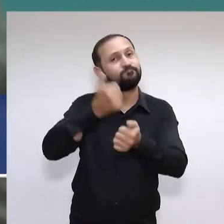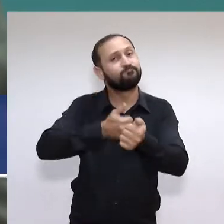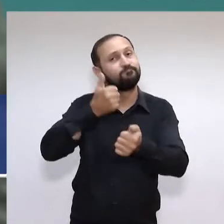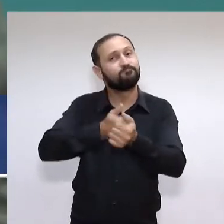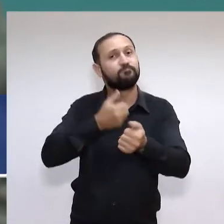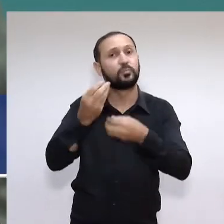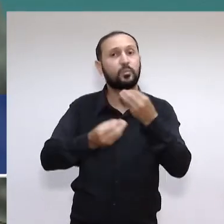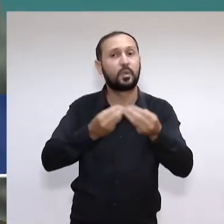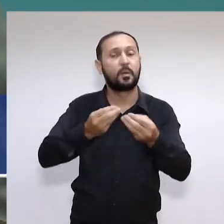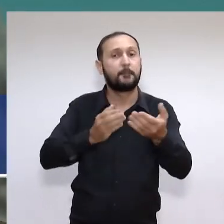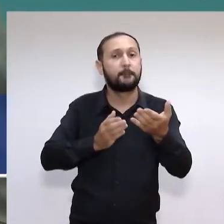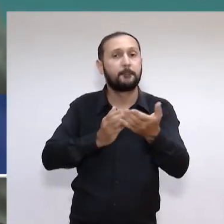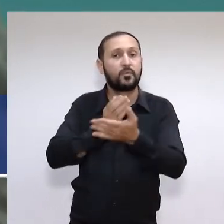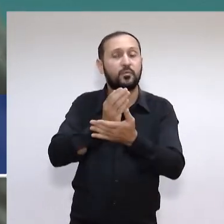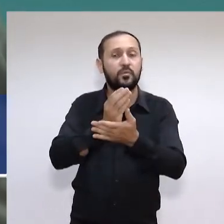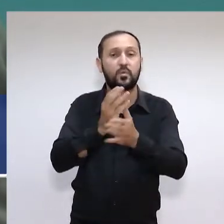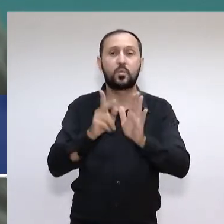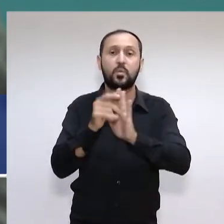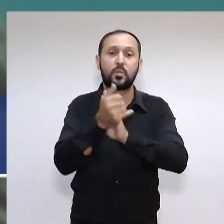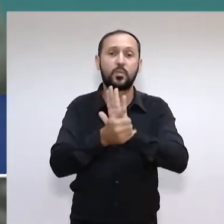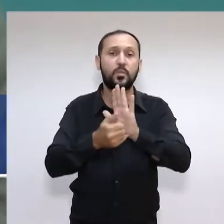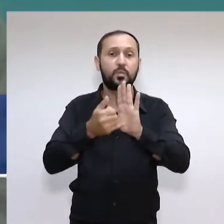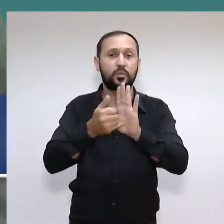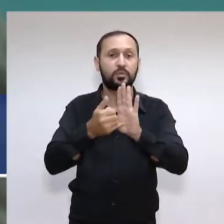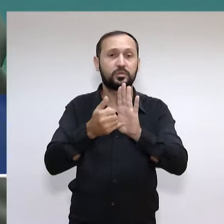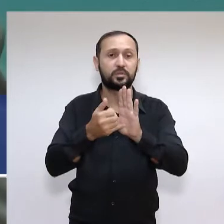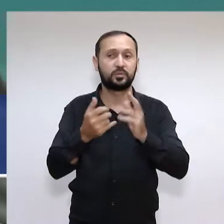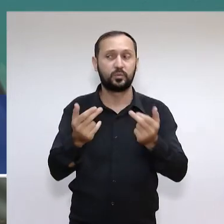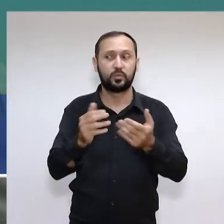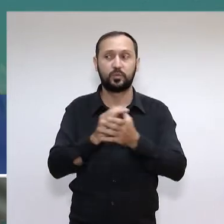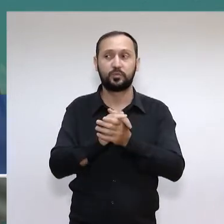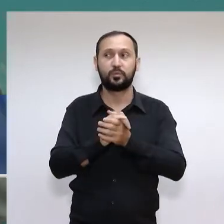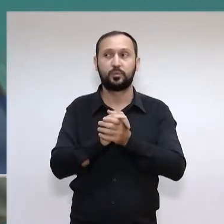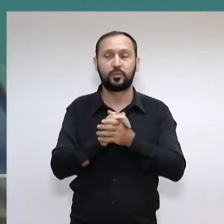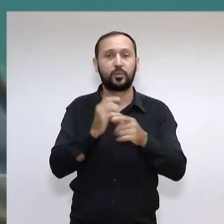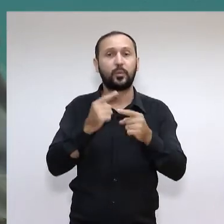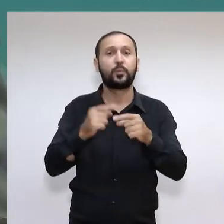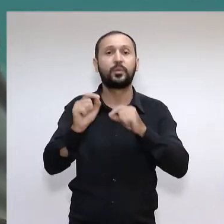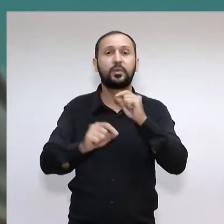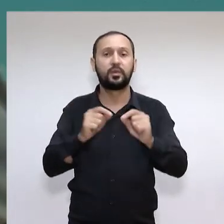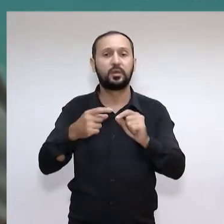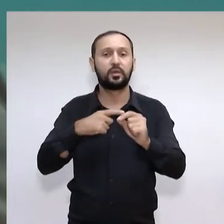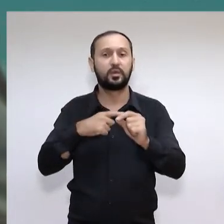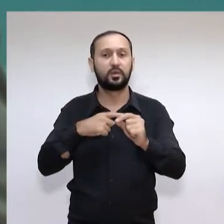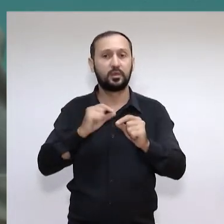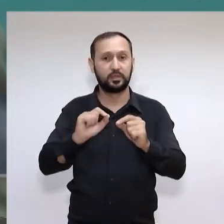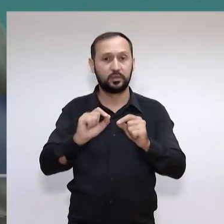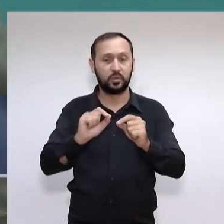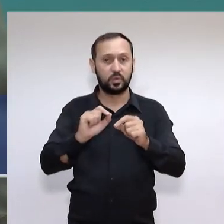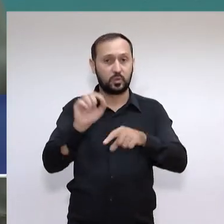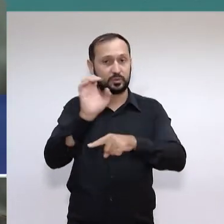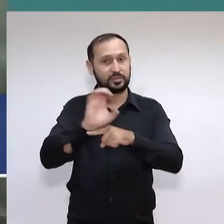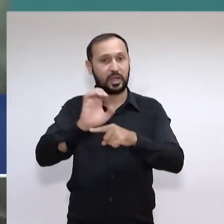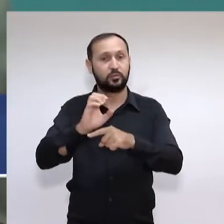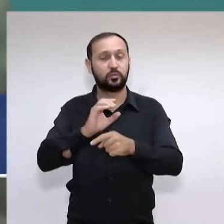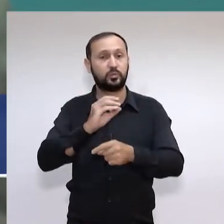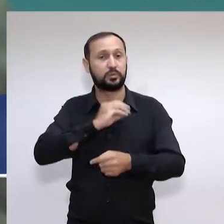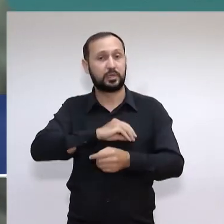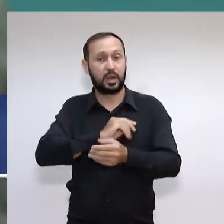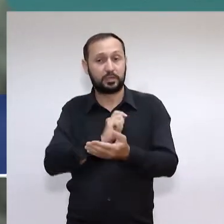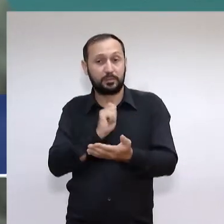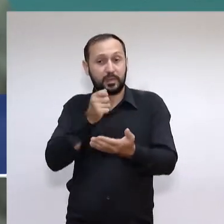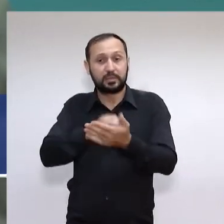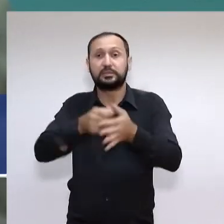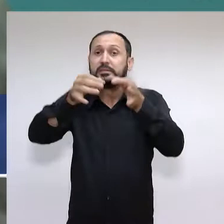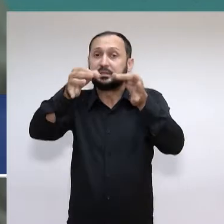Covid-19, obviamente que nos levou, né, a aprovarmos um projeto dessa magnitude, porque muito embora o